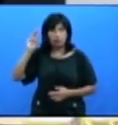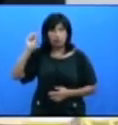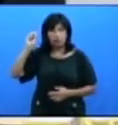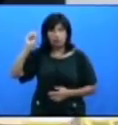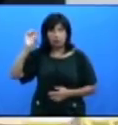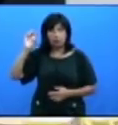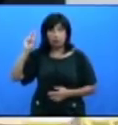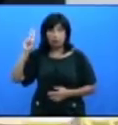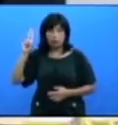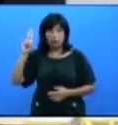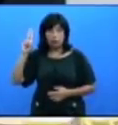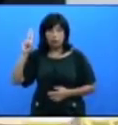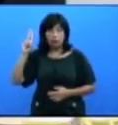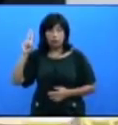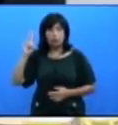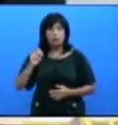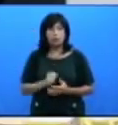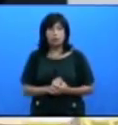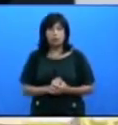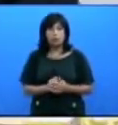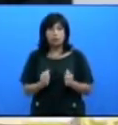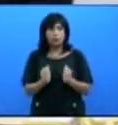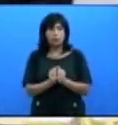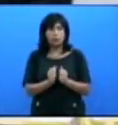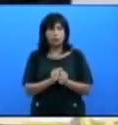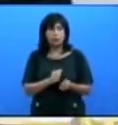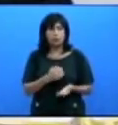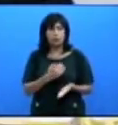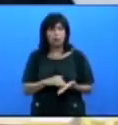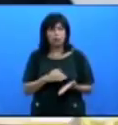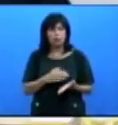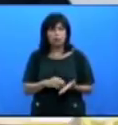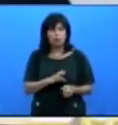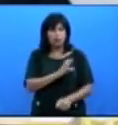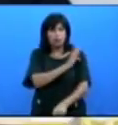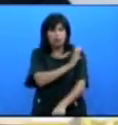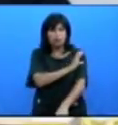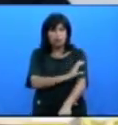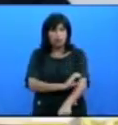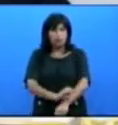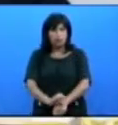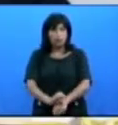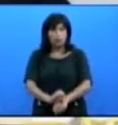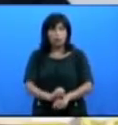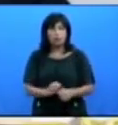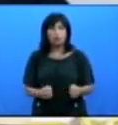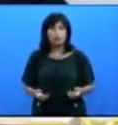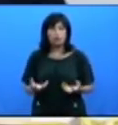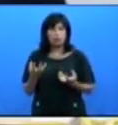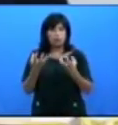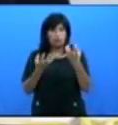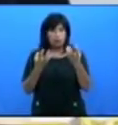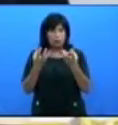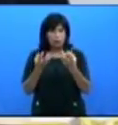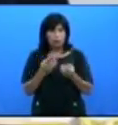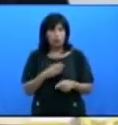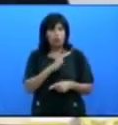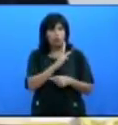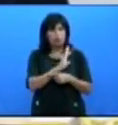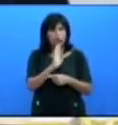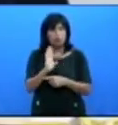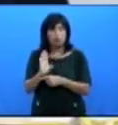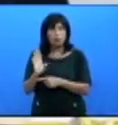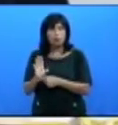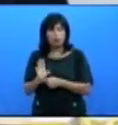Joaquim Rodrigues, vinculado à Secretaria Municipal de Cultura, destinado a recolher, abrigar,